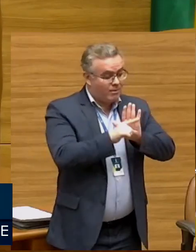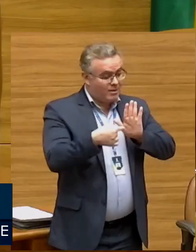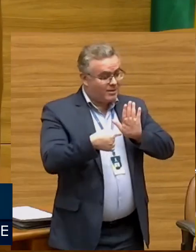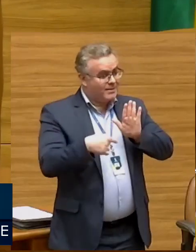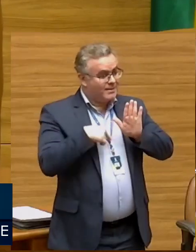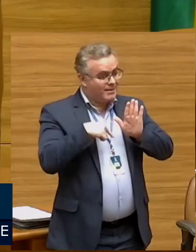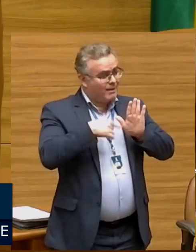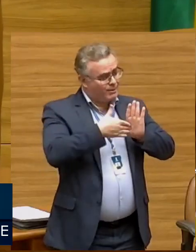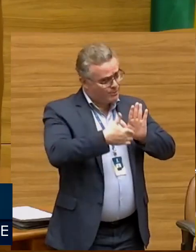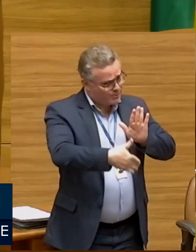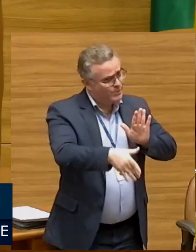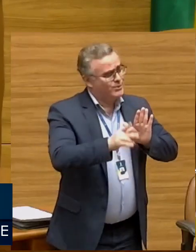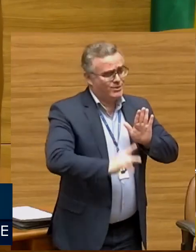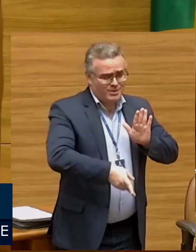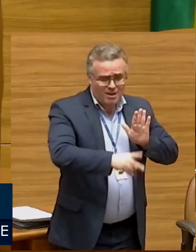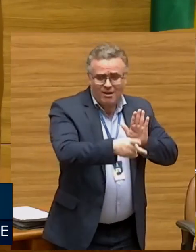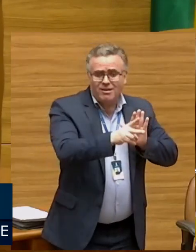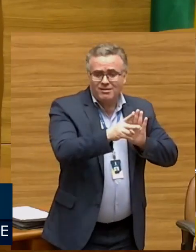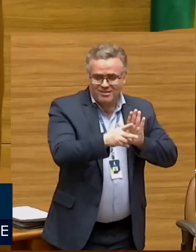que sejam